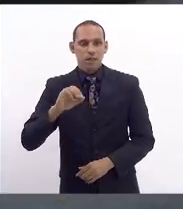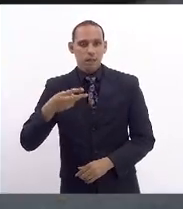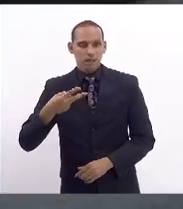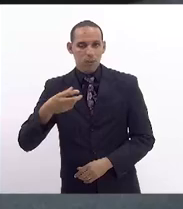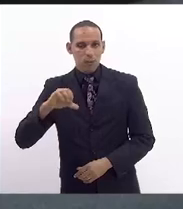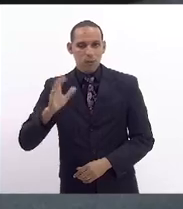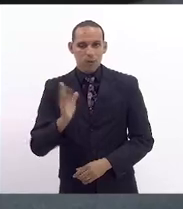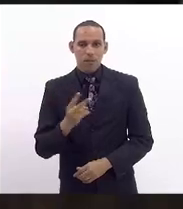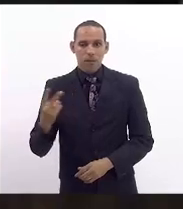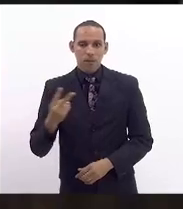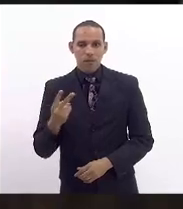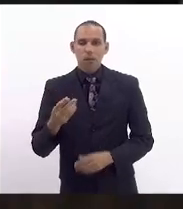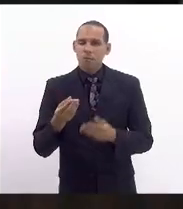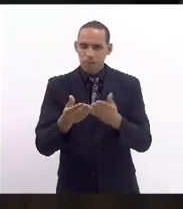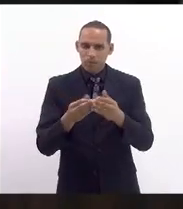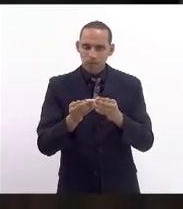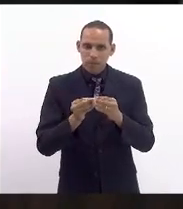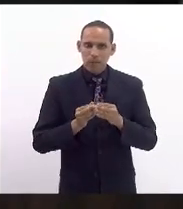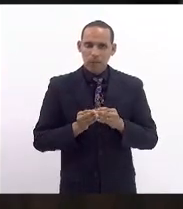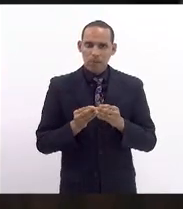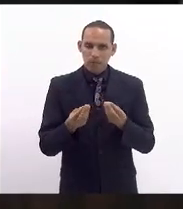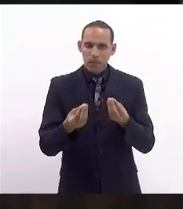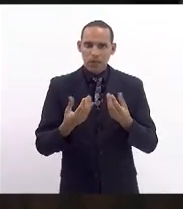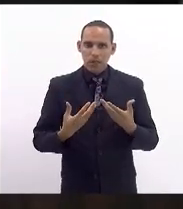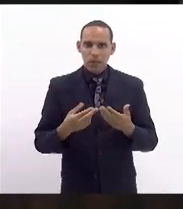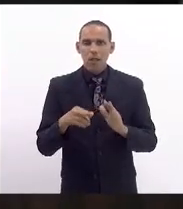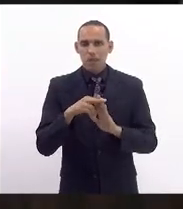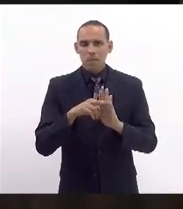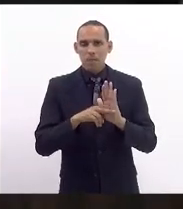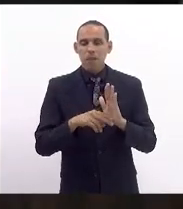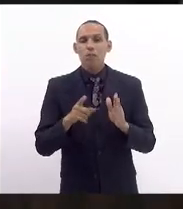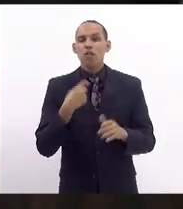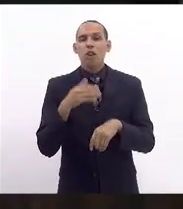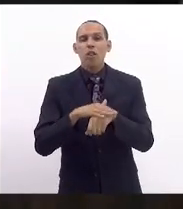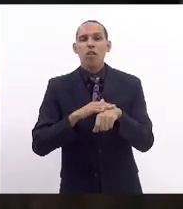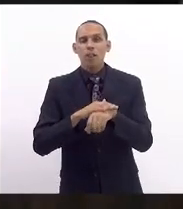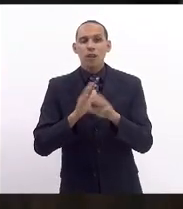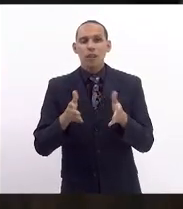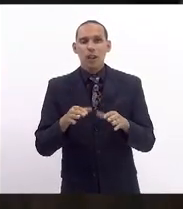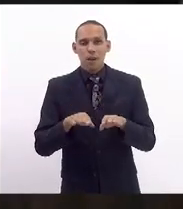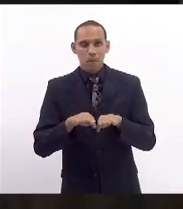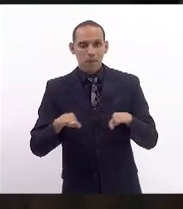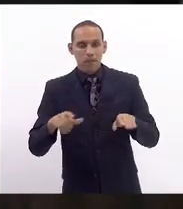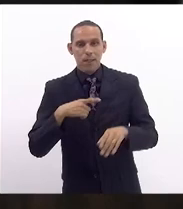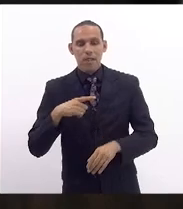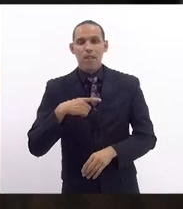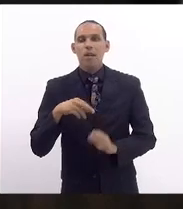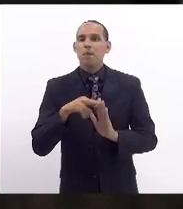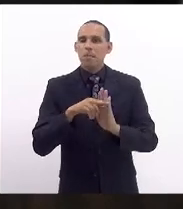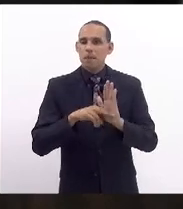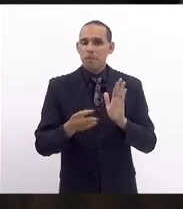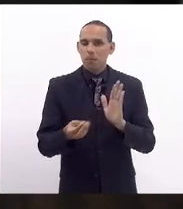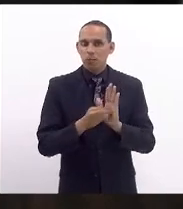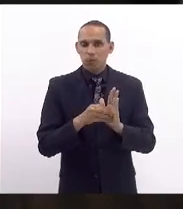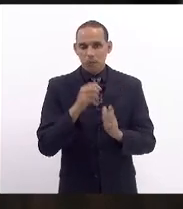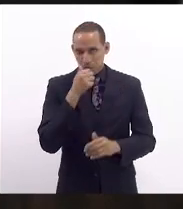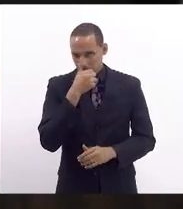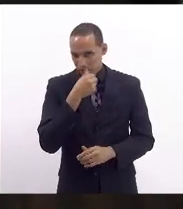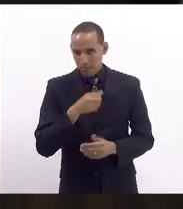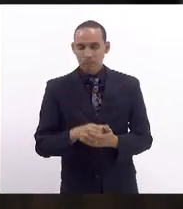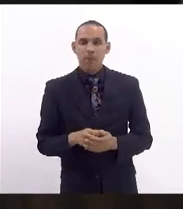2022 traz para mim o entendimento a gente já conversou para elementos de inclusão é que é